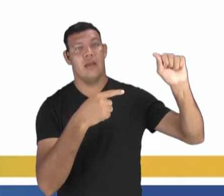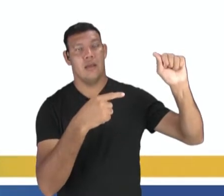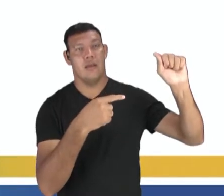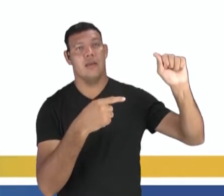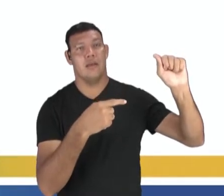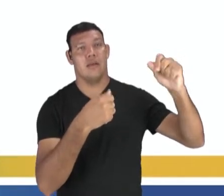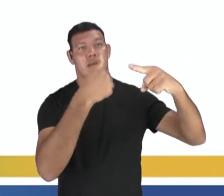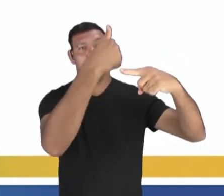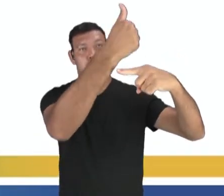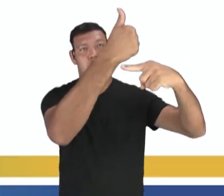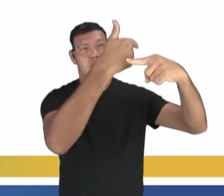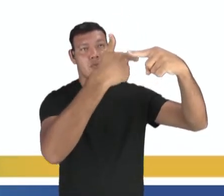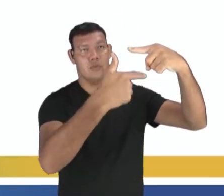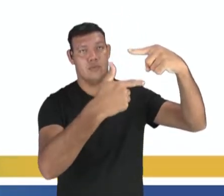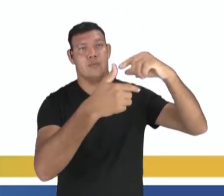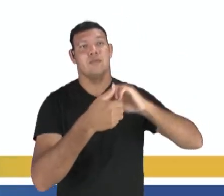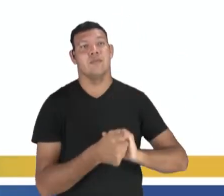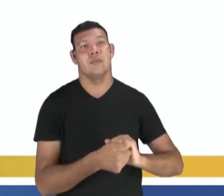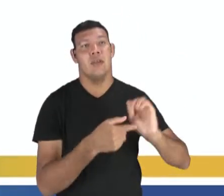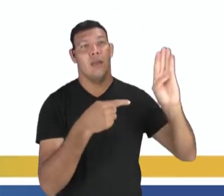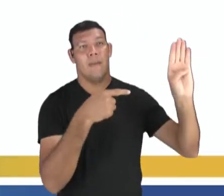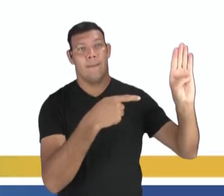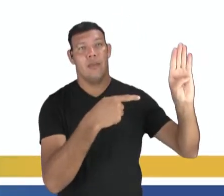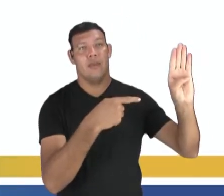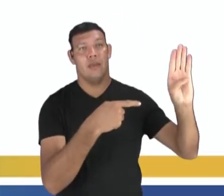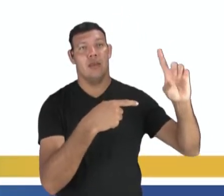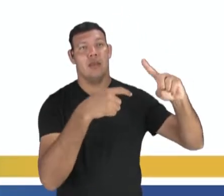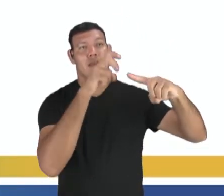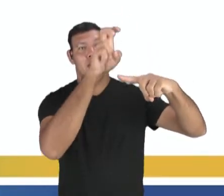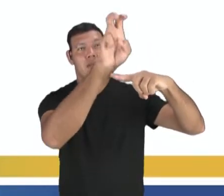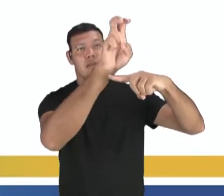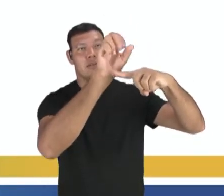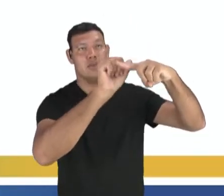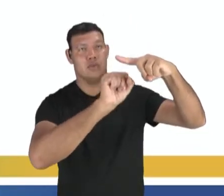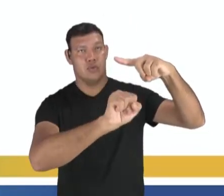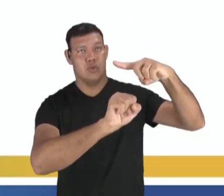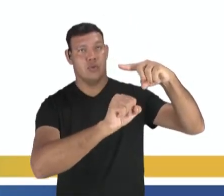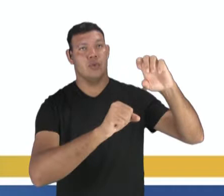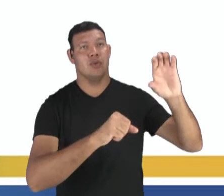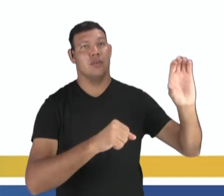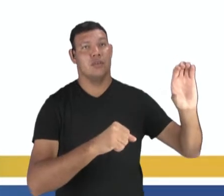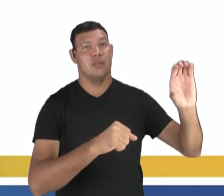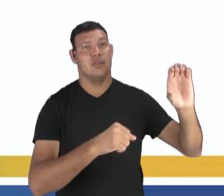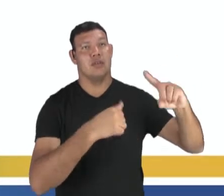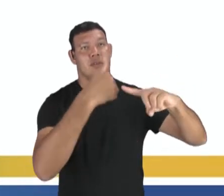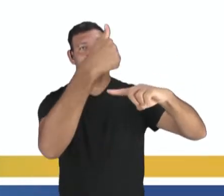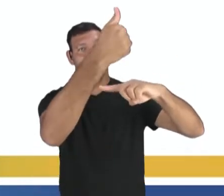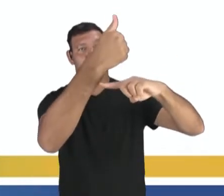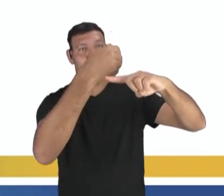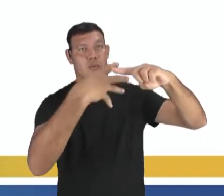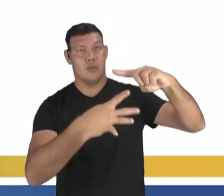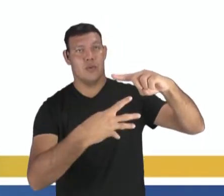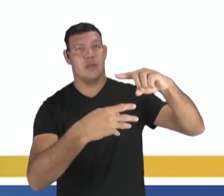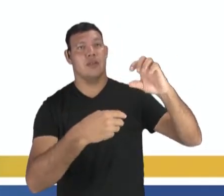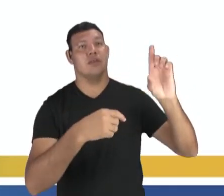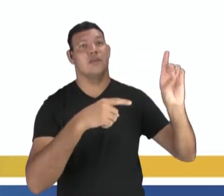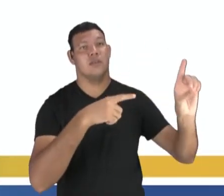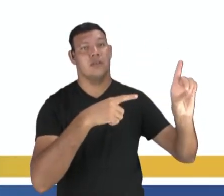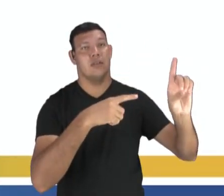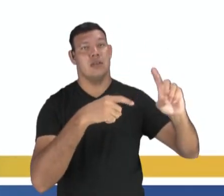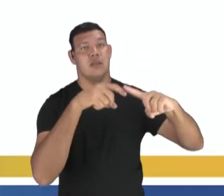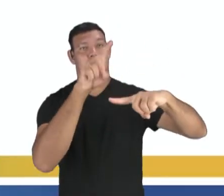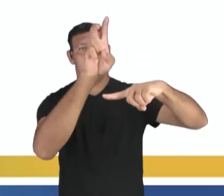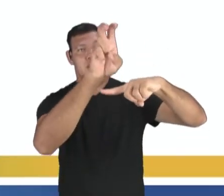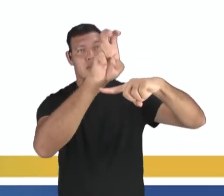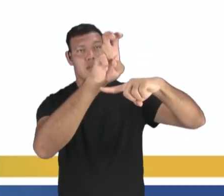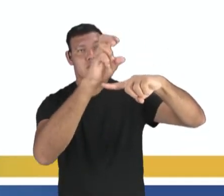é mas assim com alternativa nós temos que antes dela olhar para elas nós temos que ver a questão tá